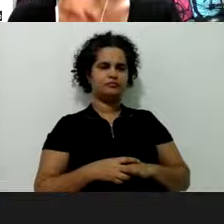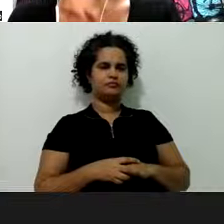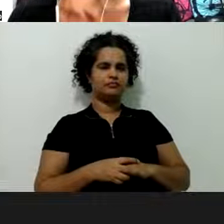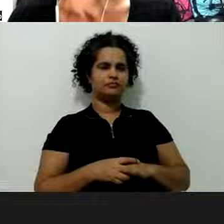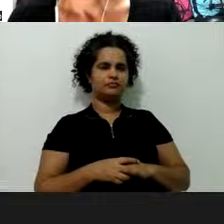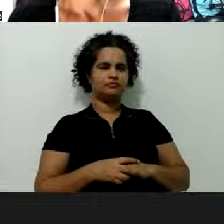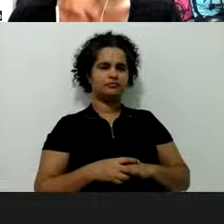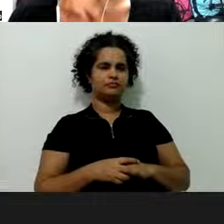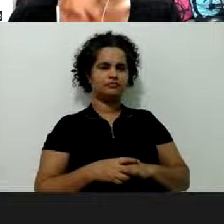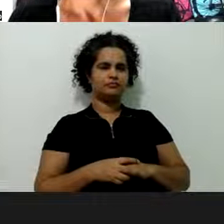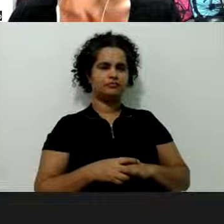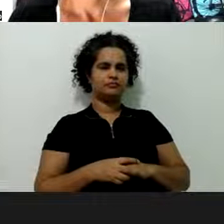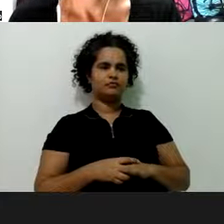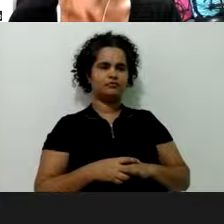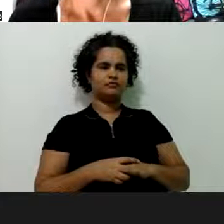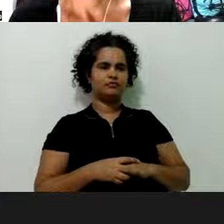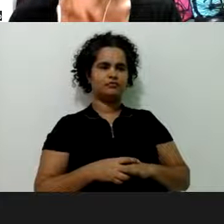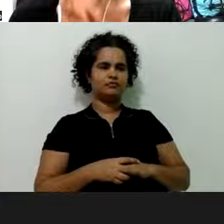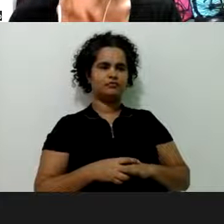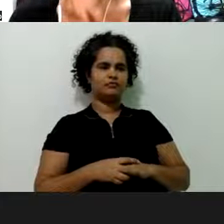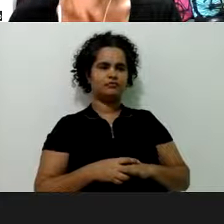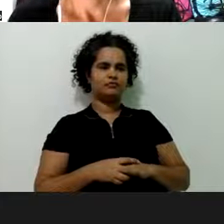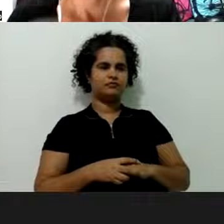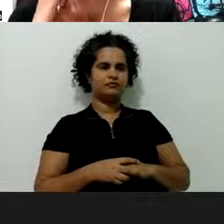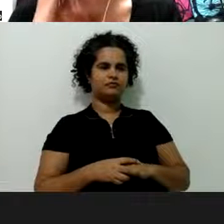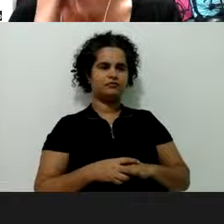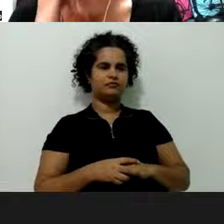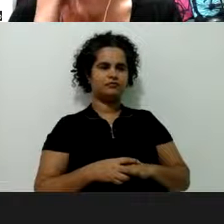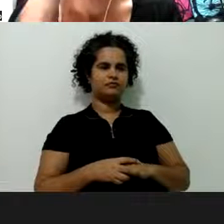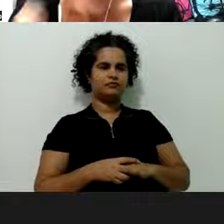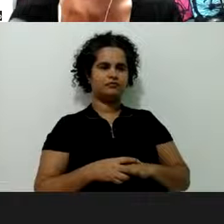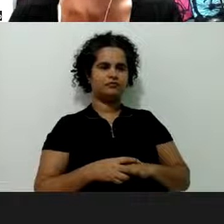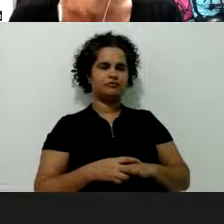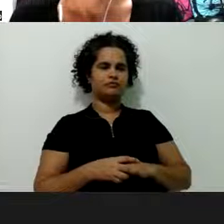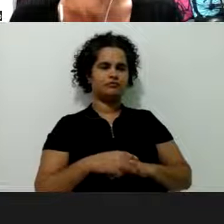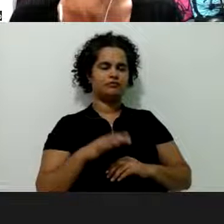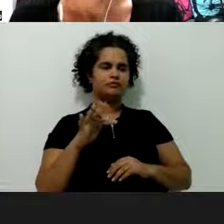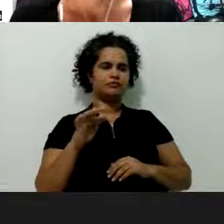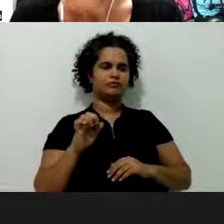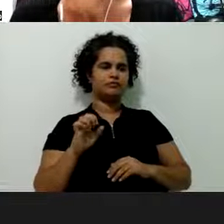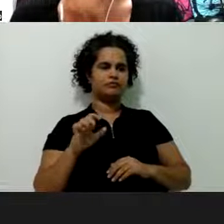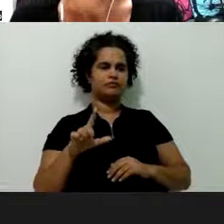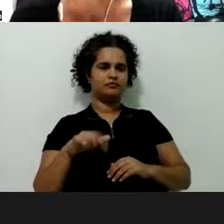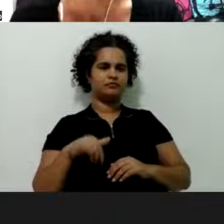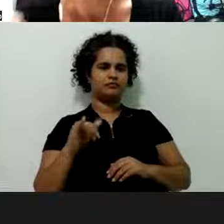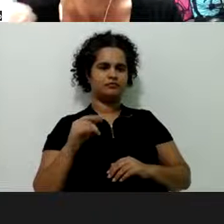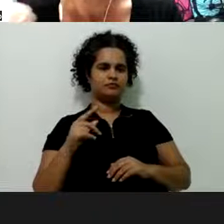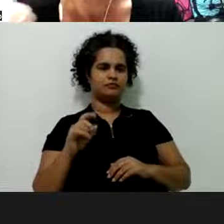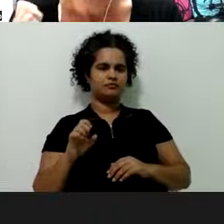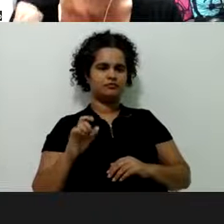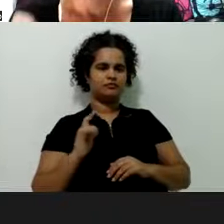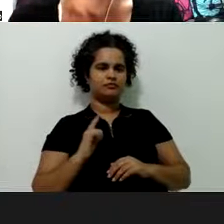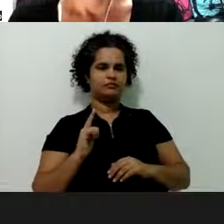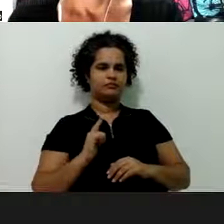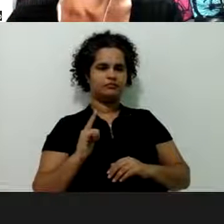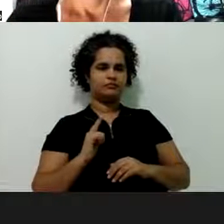Que é o da WRI. Você postou lá. A gente tem um grupo do WhatsApp, né? Do WhatsApp, e ele